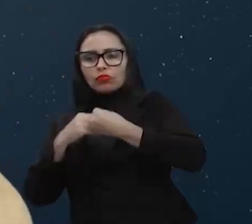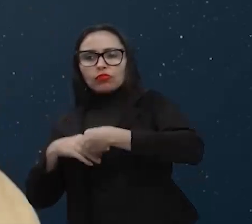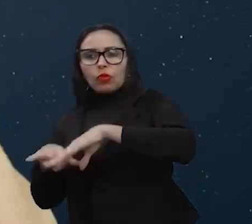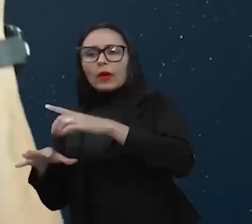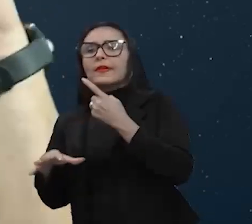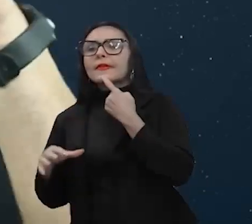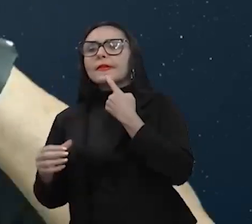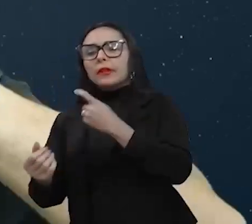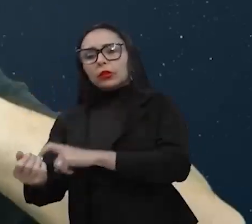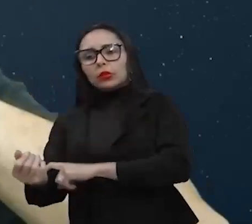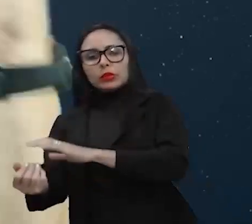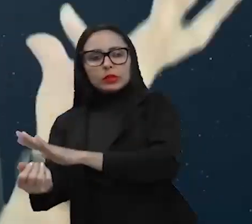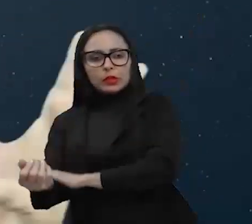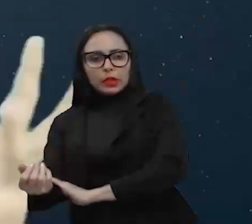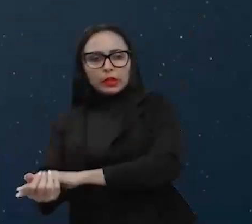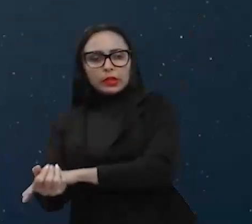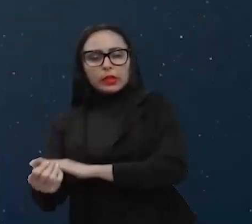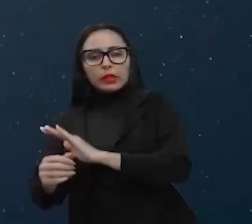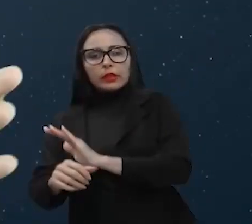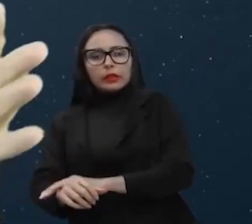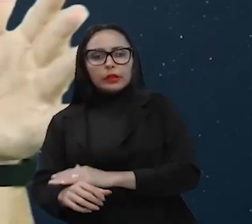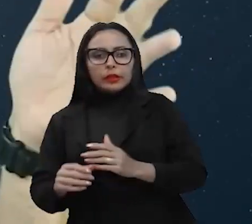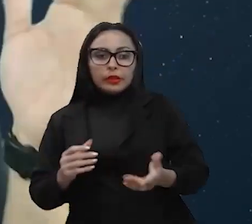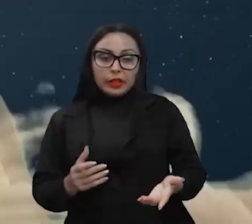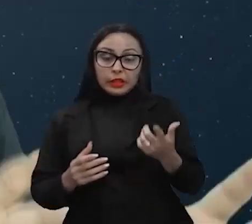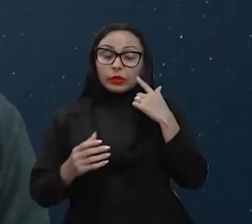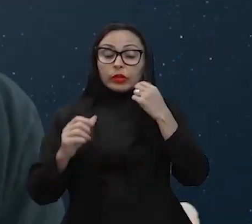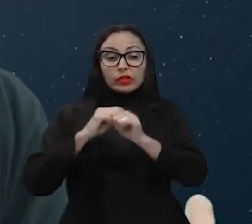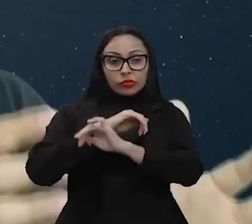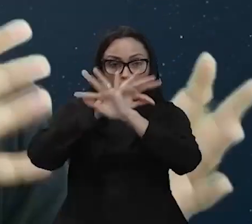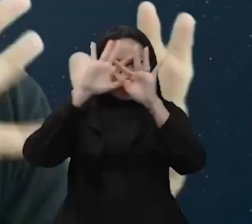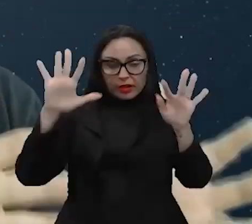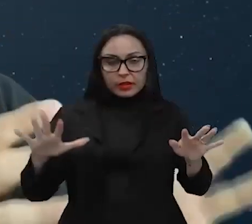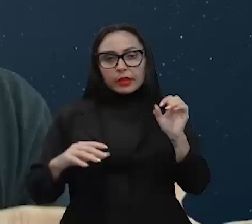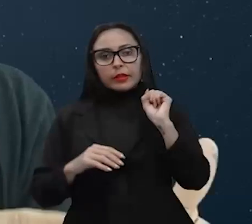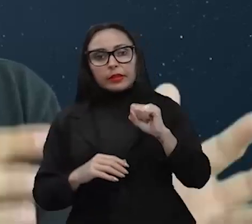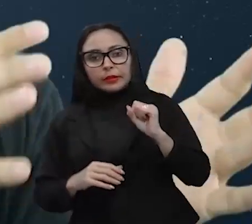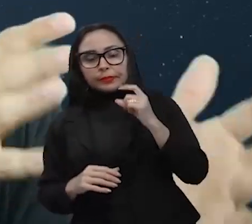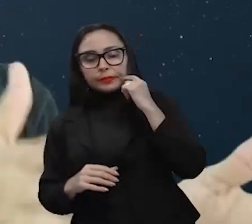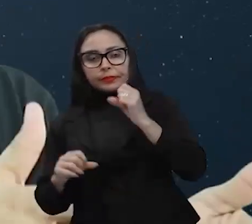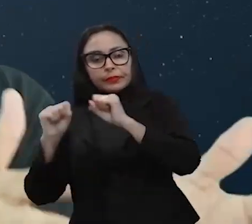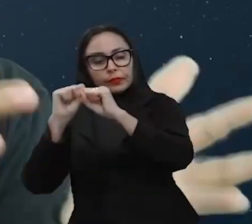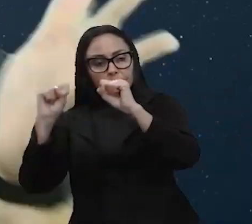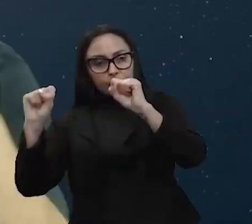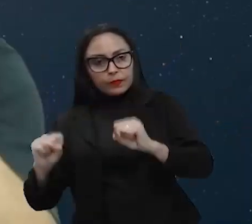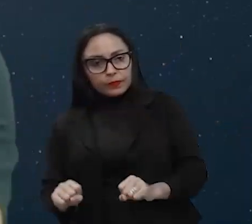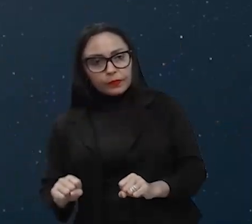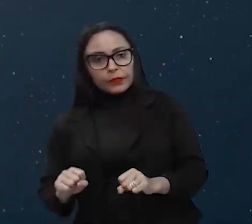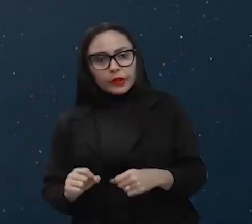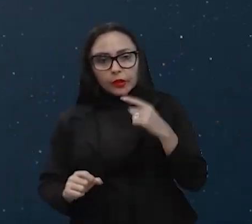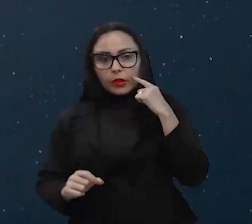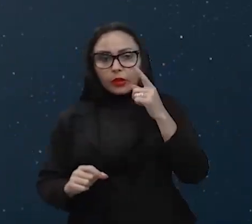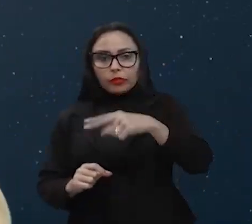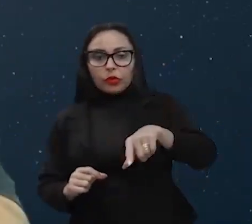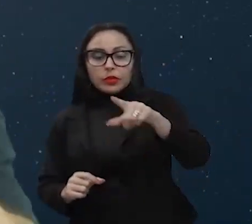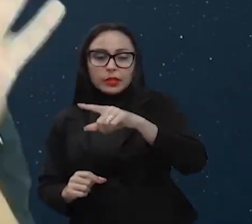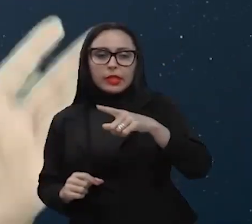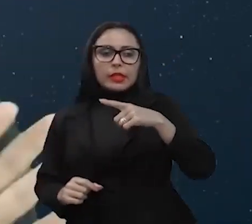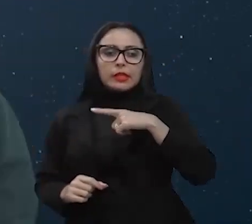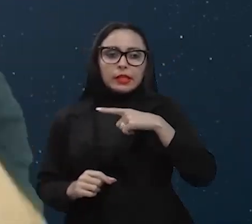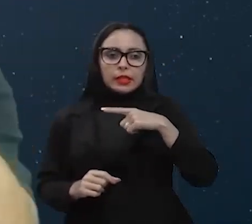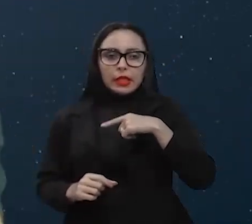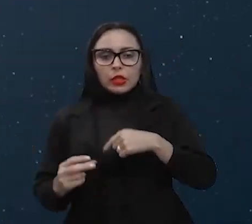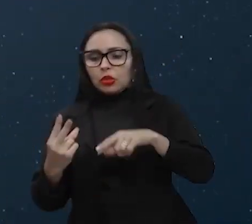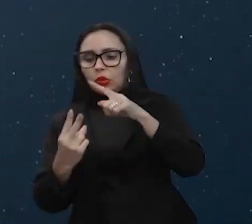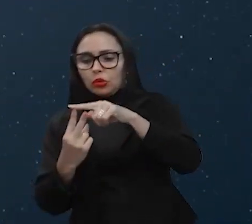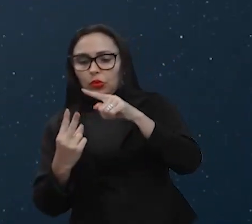Então, uma das primeiras coisas que a gente tem que deixar bem claro é que no sistema endócrino você vai ter glândulas endócrinas, que são a